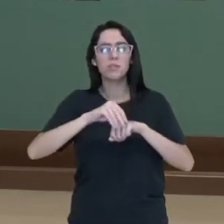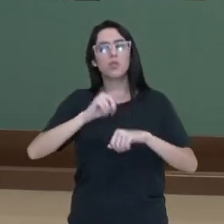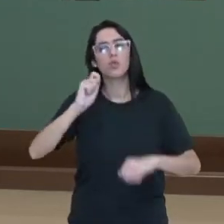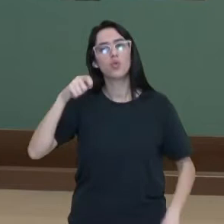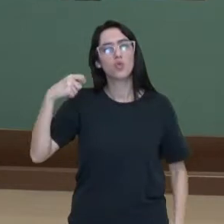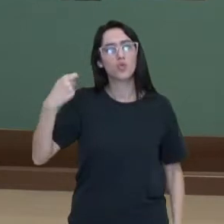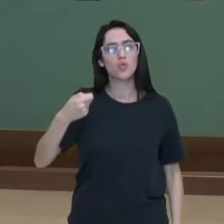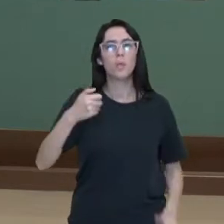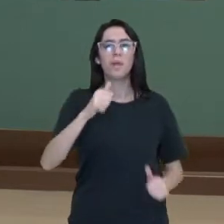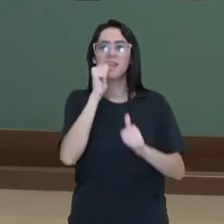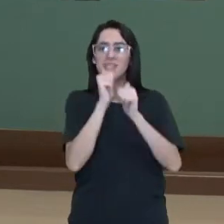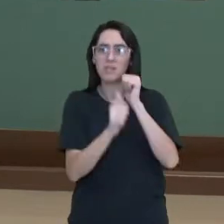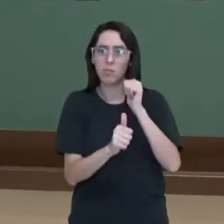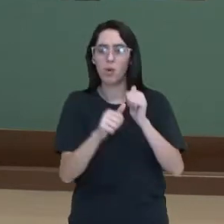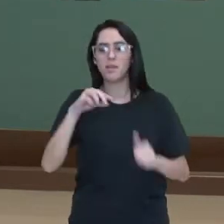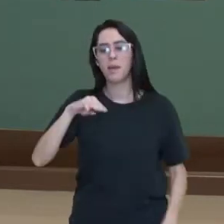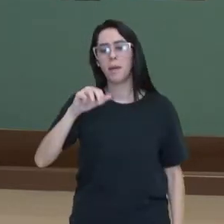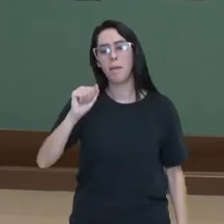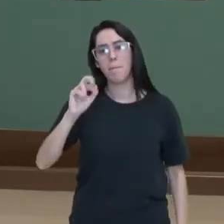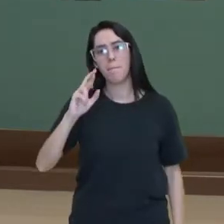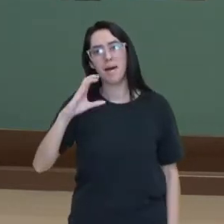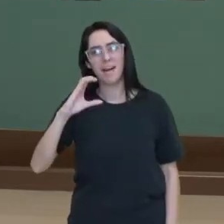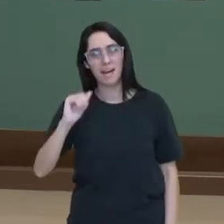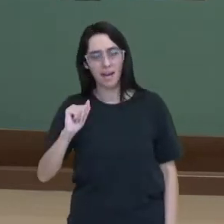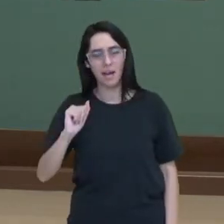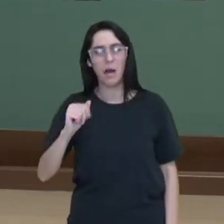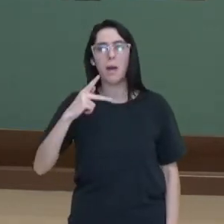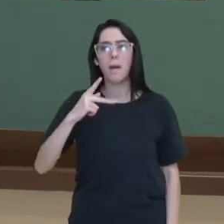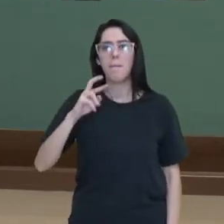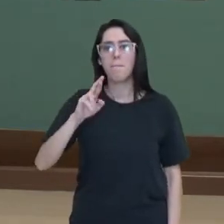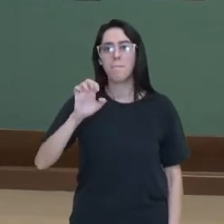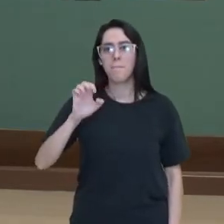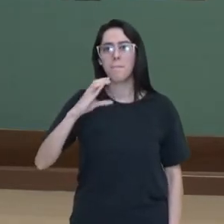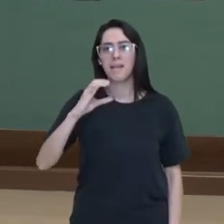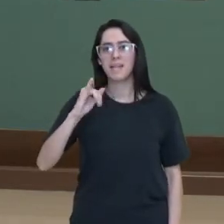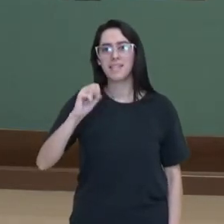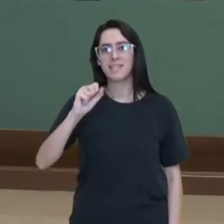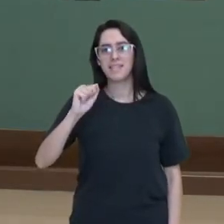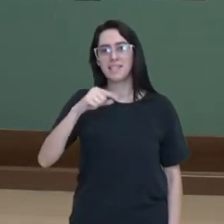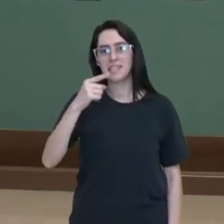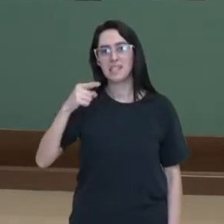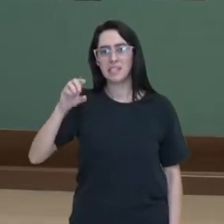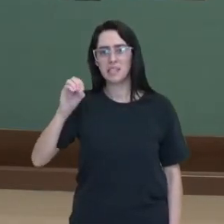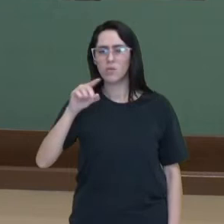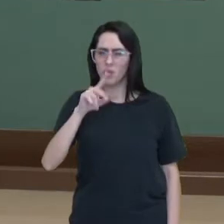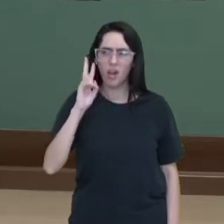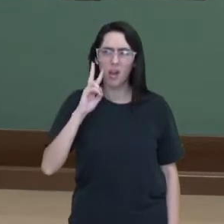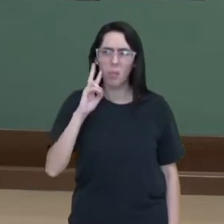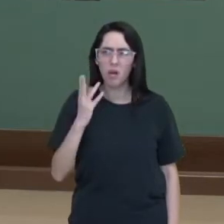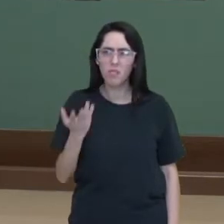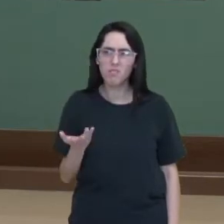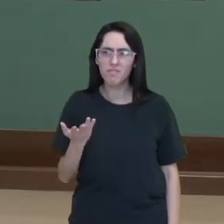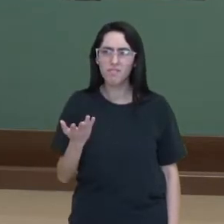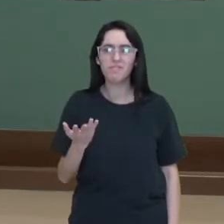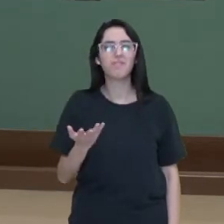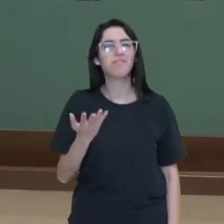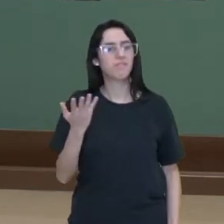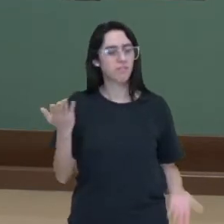sobre os esportes de marca e os esportes de precisão. Vocês lembram aí quais são esses esportes? Então a gente